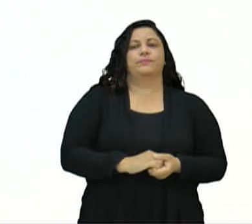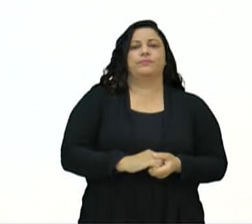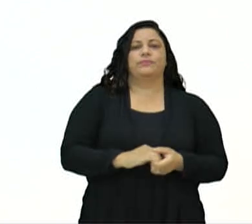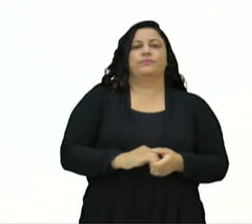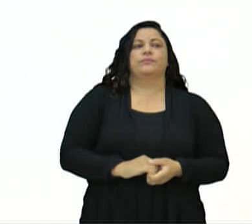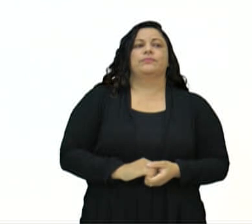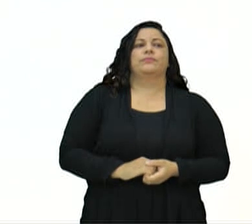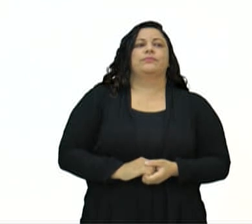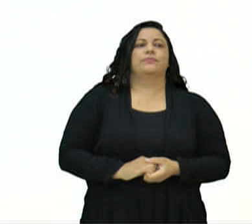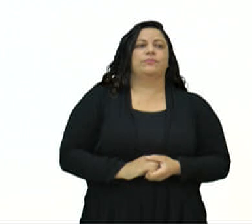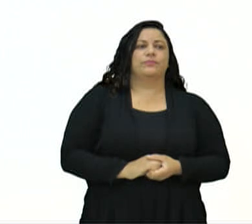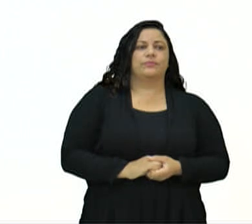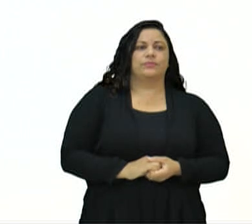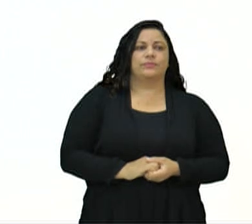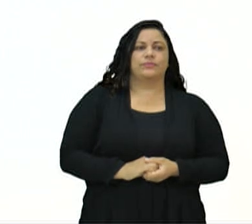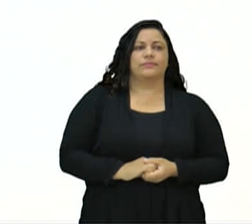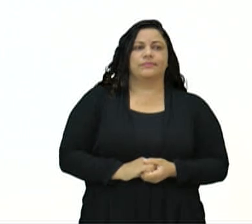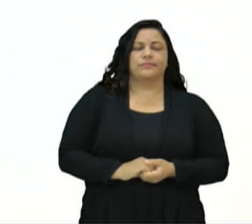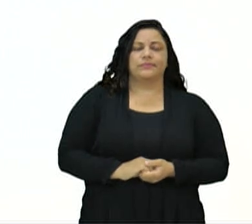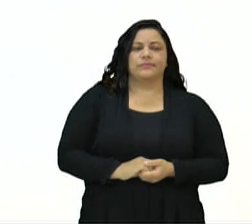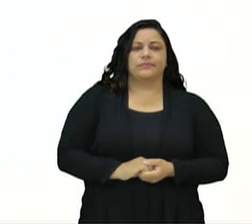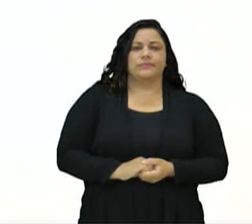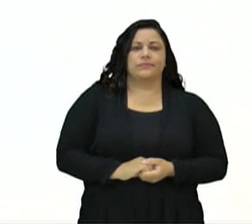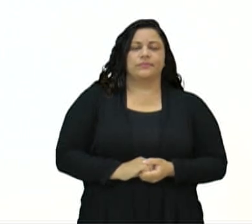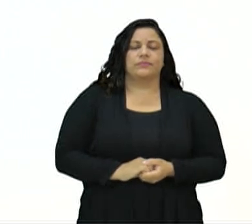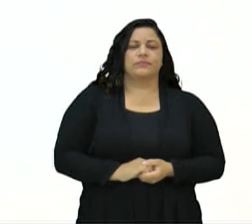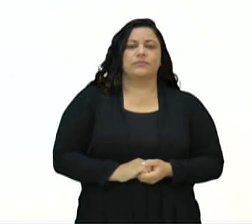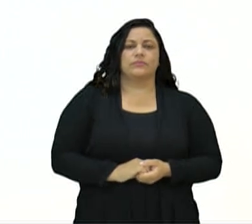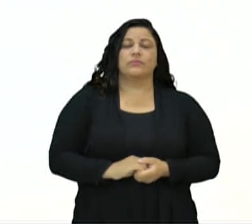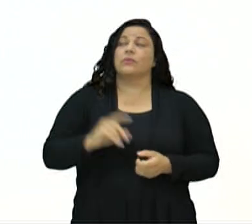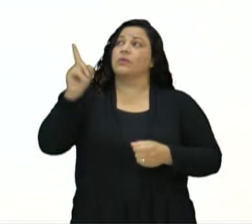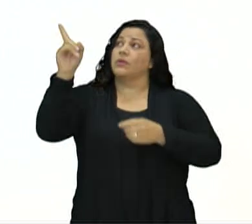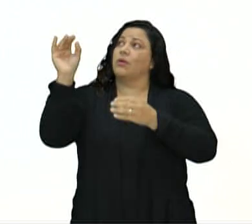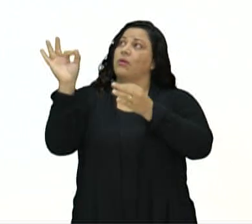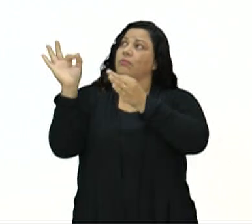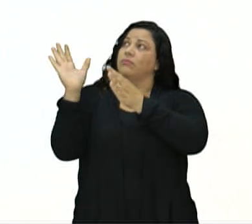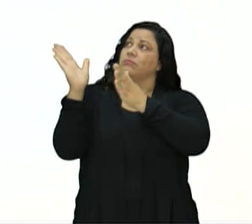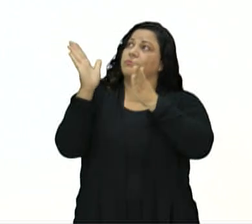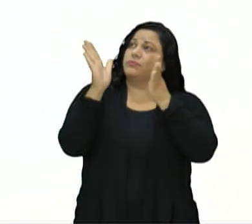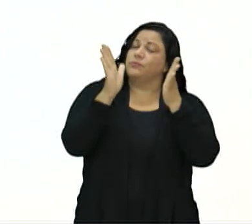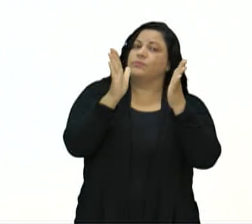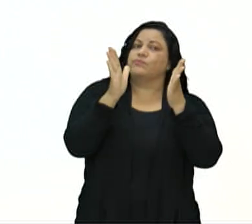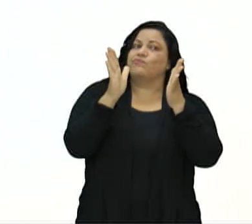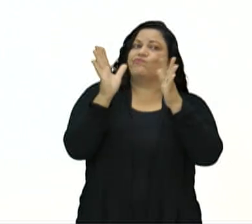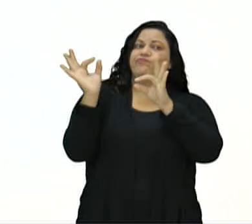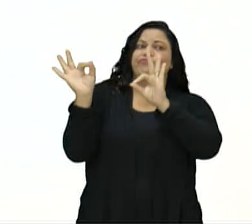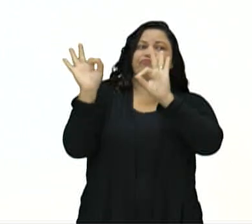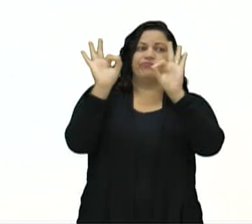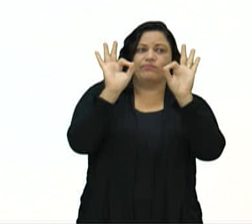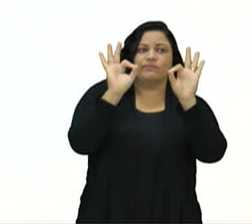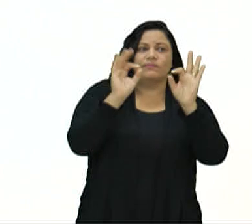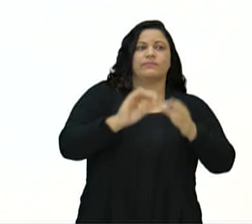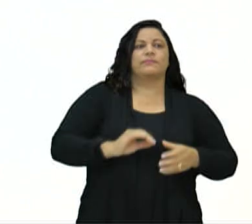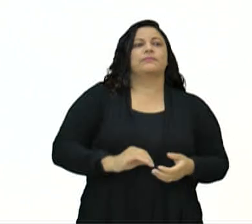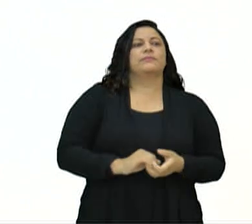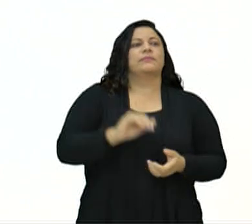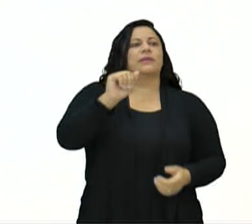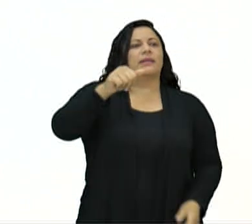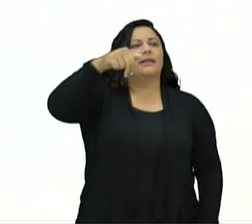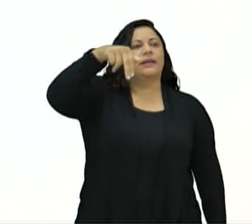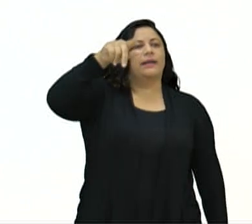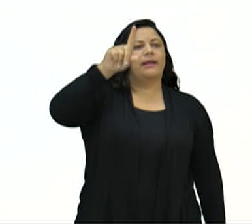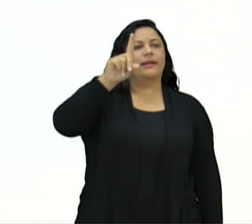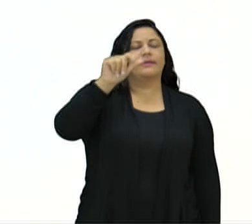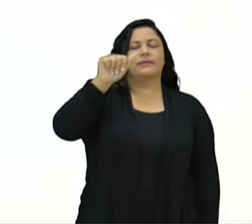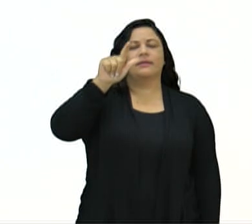certo? No próximo slide aqui nós temos essa casa típica em Andalucía, em